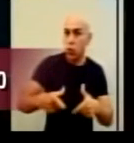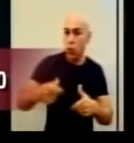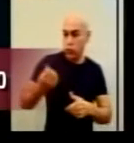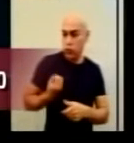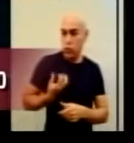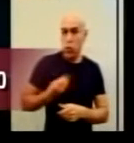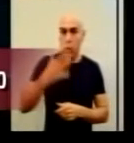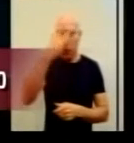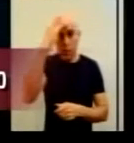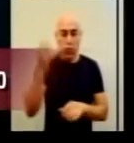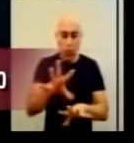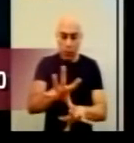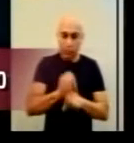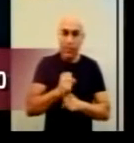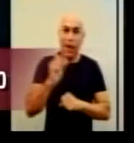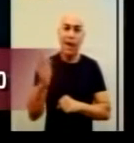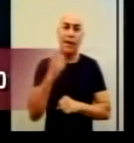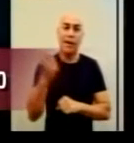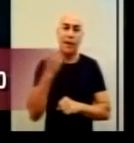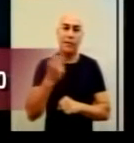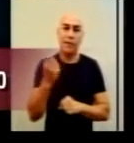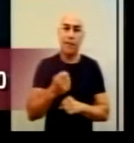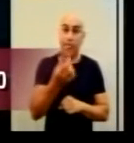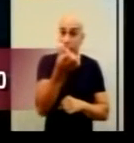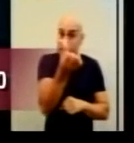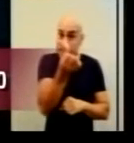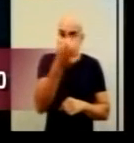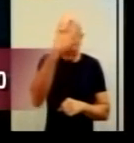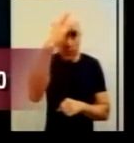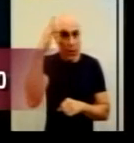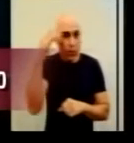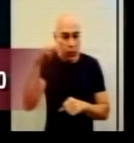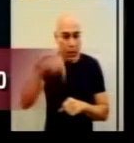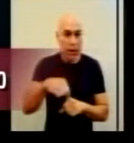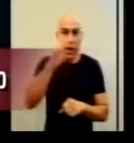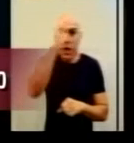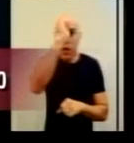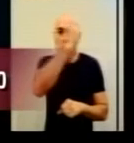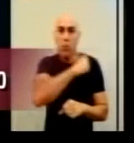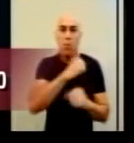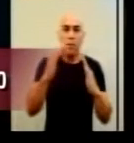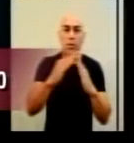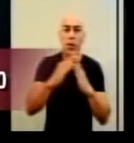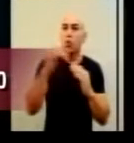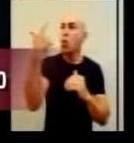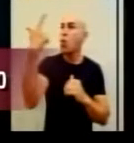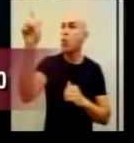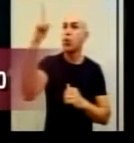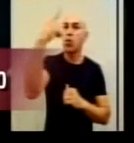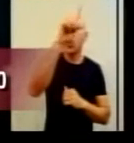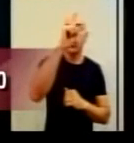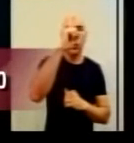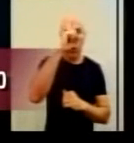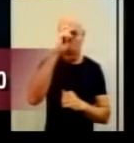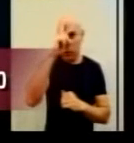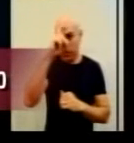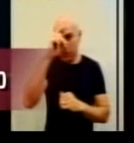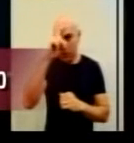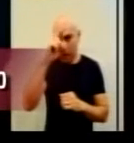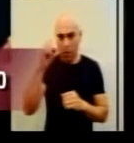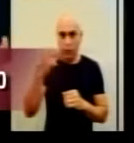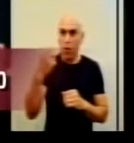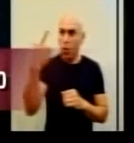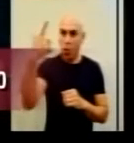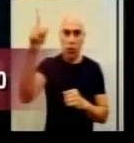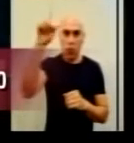Covid graves, né? E 6 pacientes residentes de Rio Preto estão internados em outros hospitais, em outros serviços de